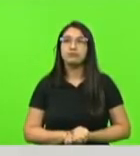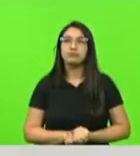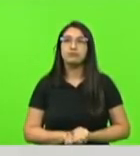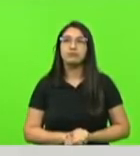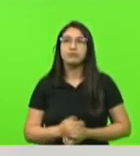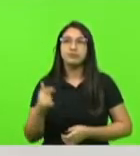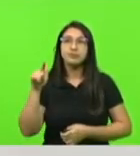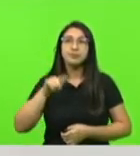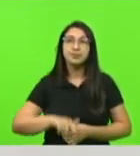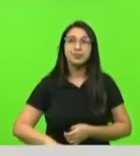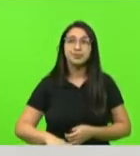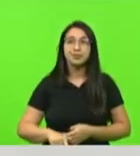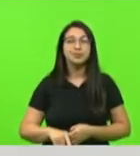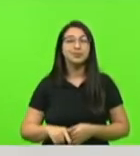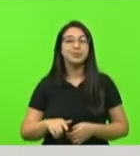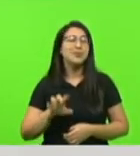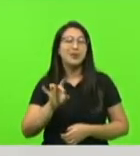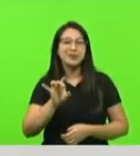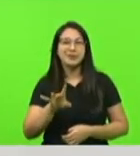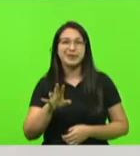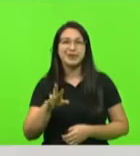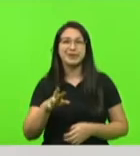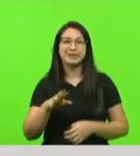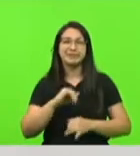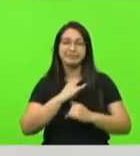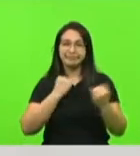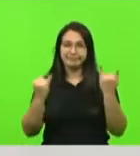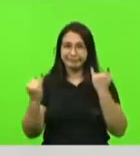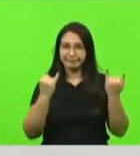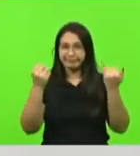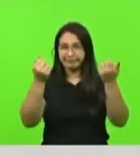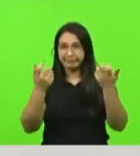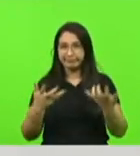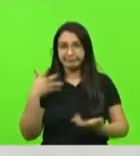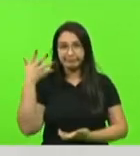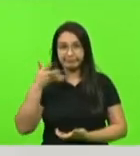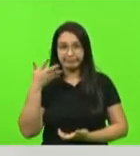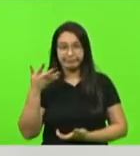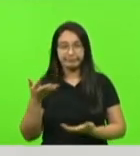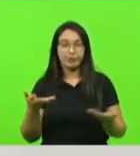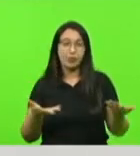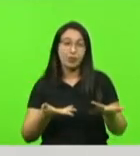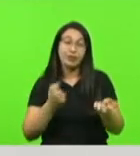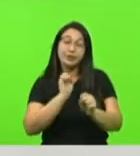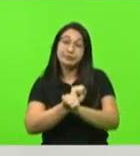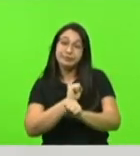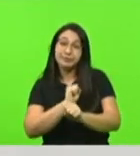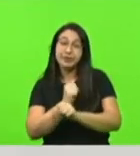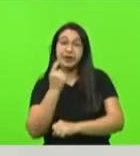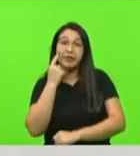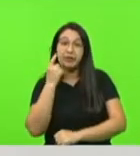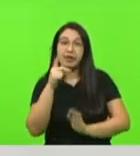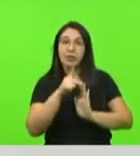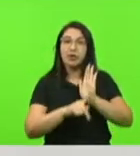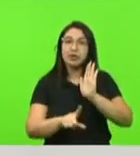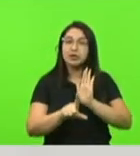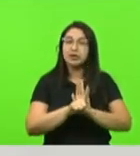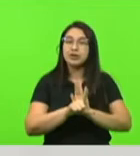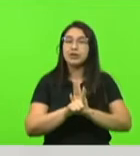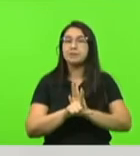Então, esse é o recado que a gente gostaria de dar nesse dia. E vamos aguardar, né, o projeto de lei. A parte do